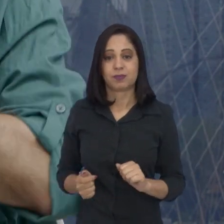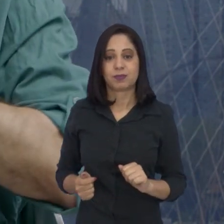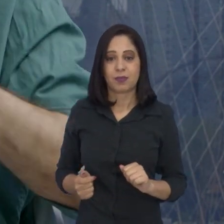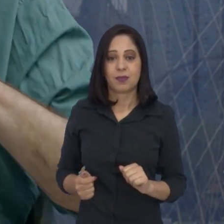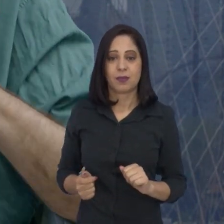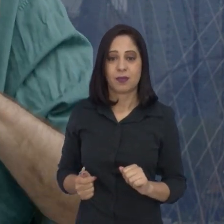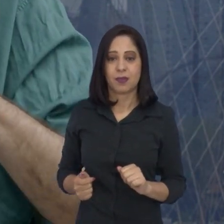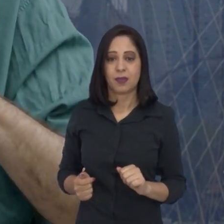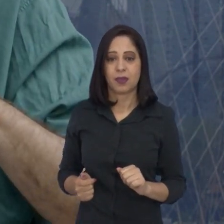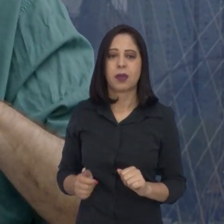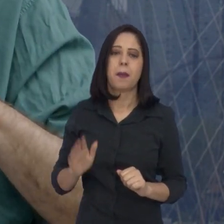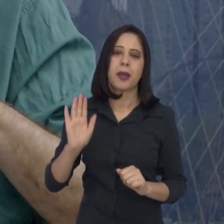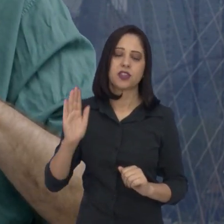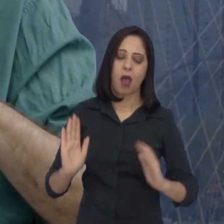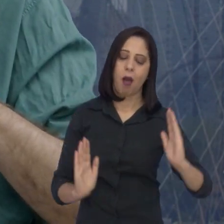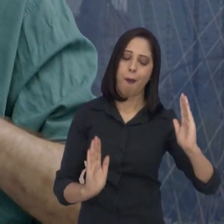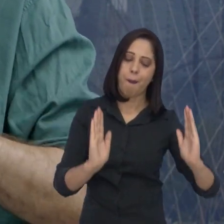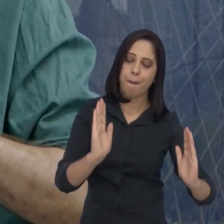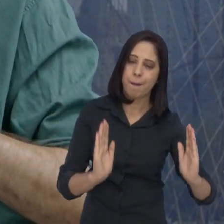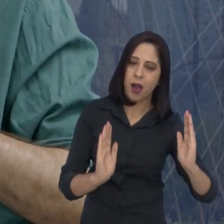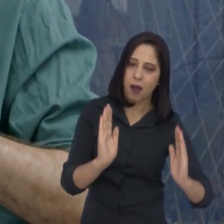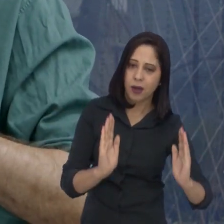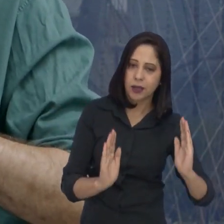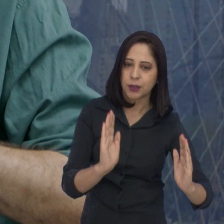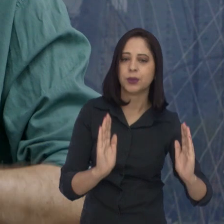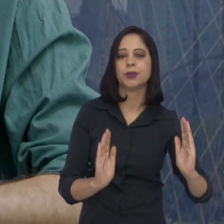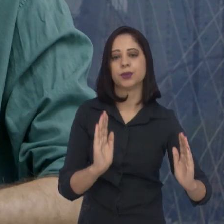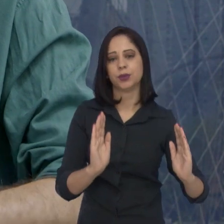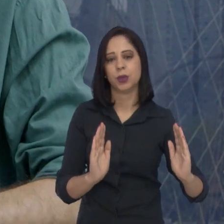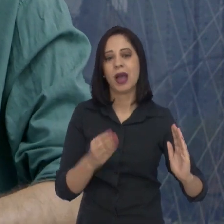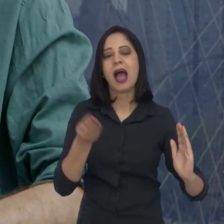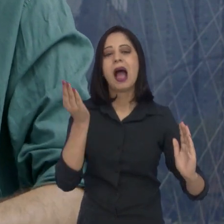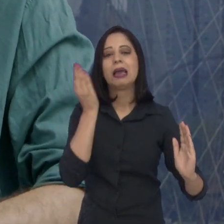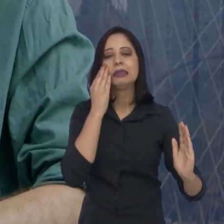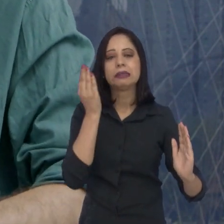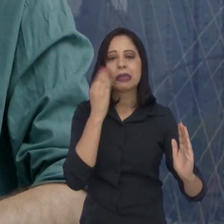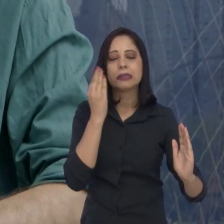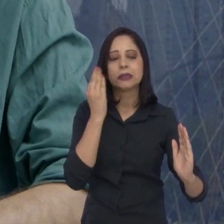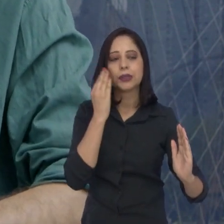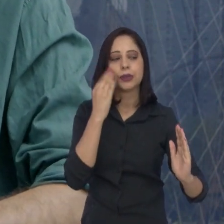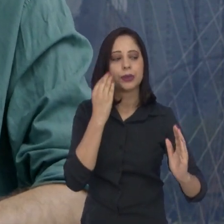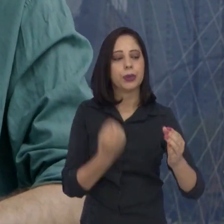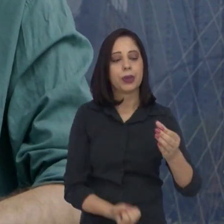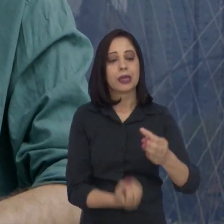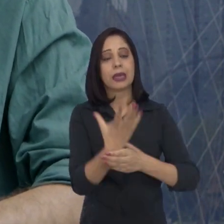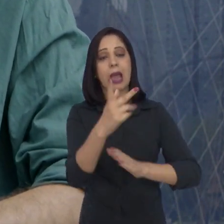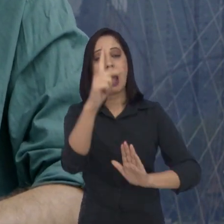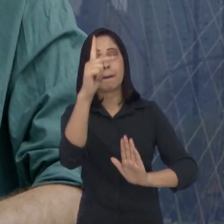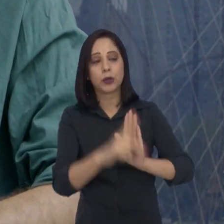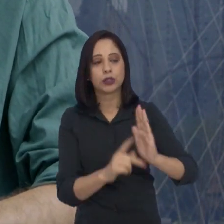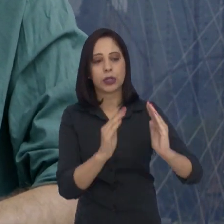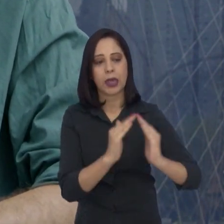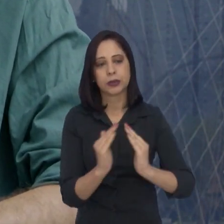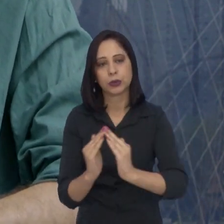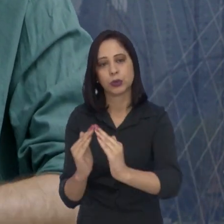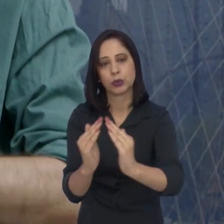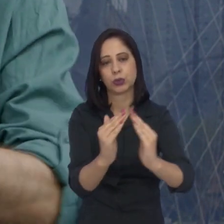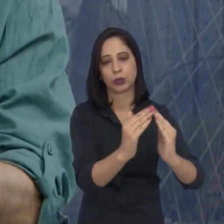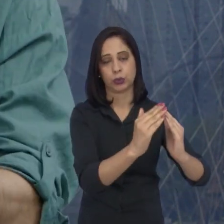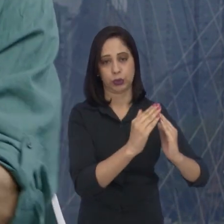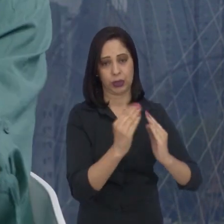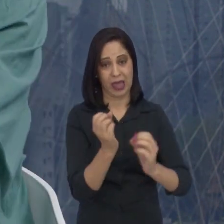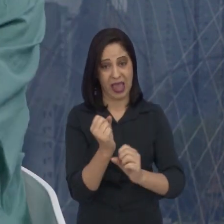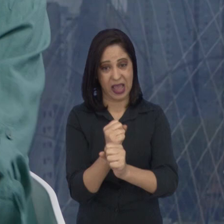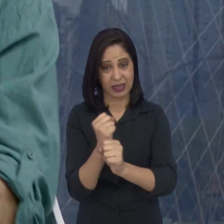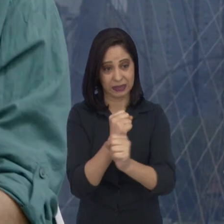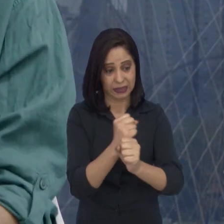durante pelo menos um longo período em que se foi tentando implantar as políticas habitacionais no Brasil, por que se